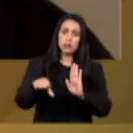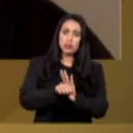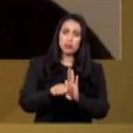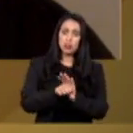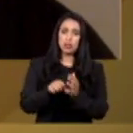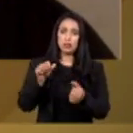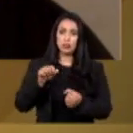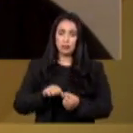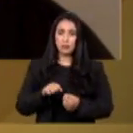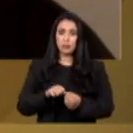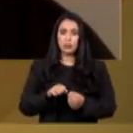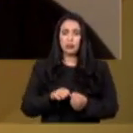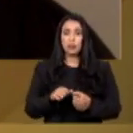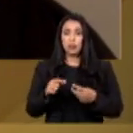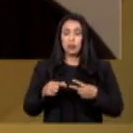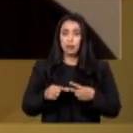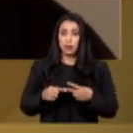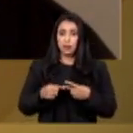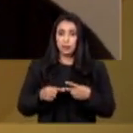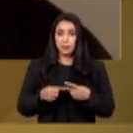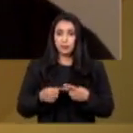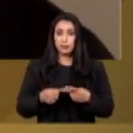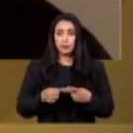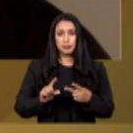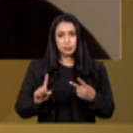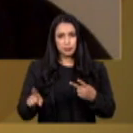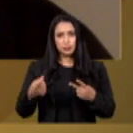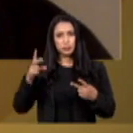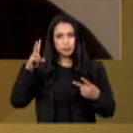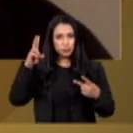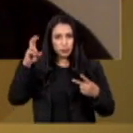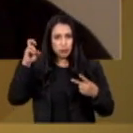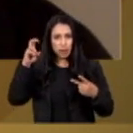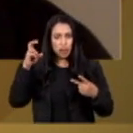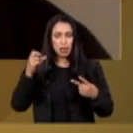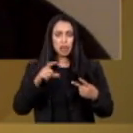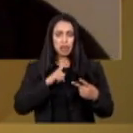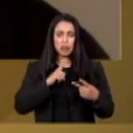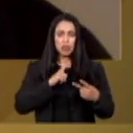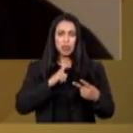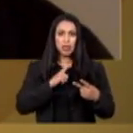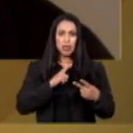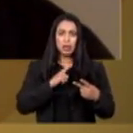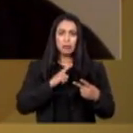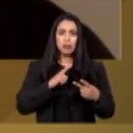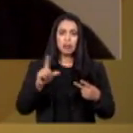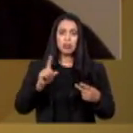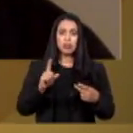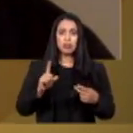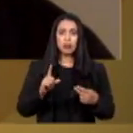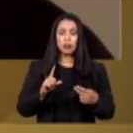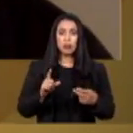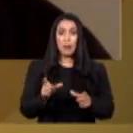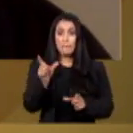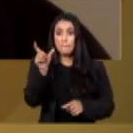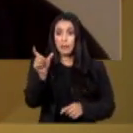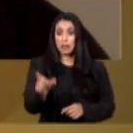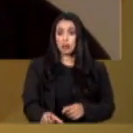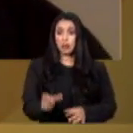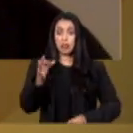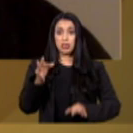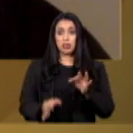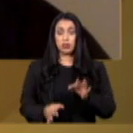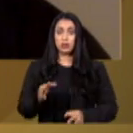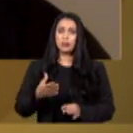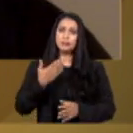1 e o segundo e último tema aqui tratado internacional da desconsideração da personalidade jurídica